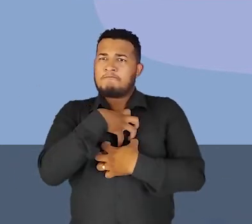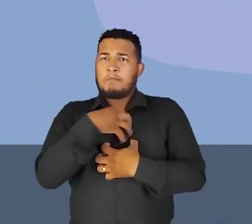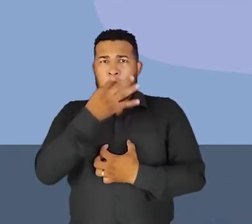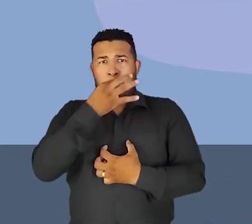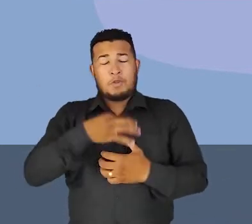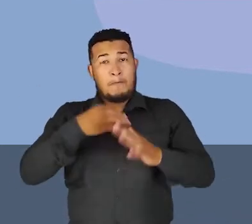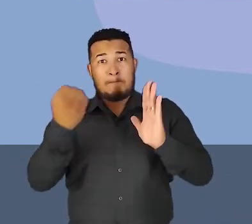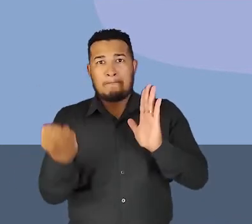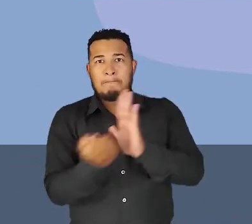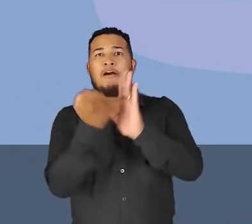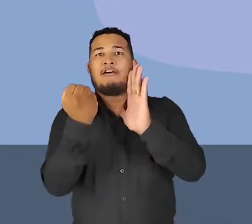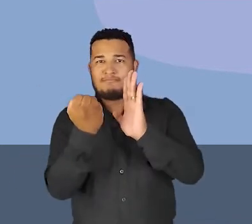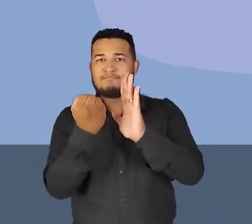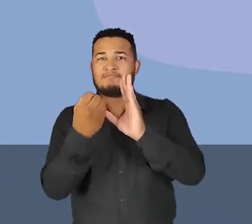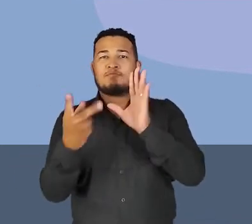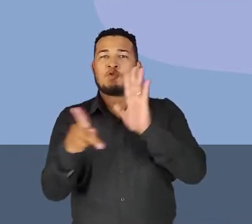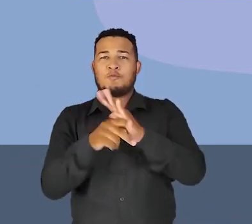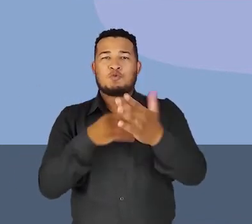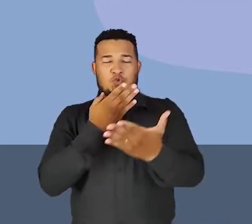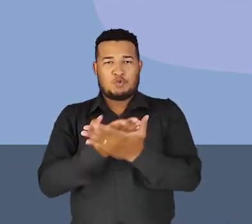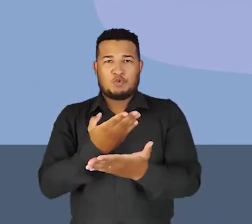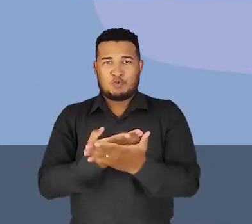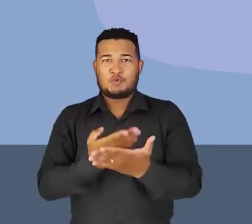e chave no nosso estudo.